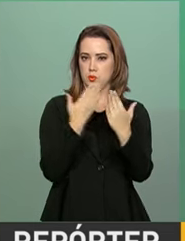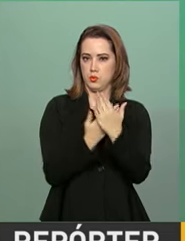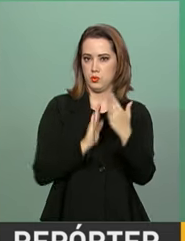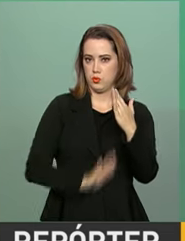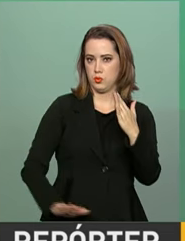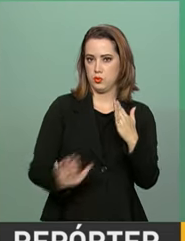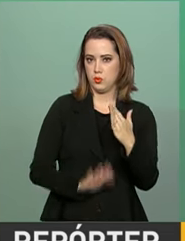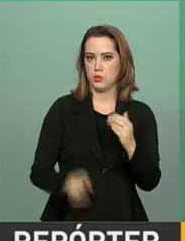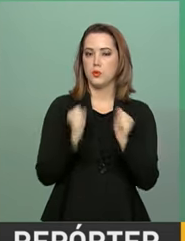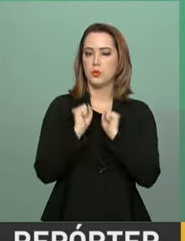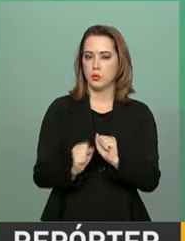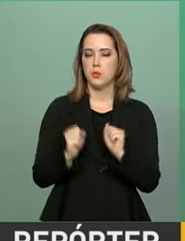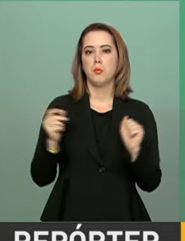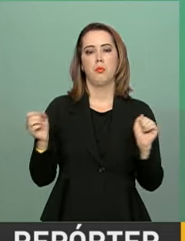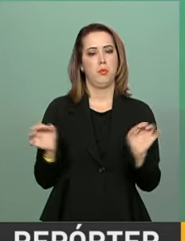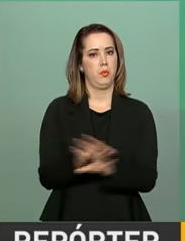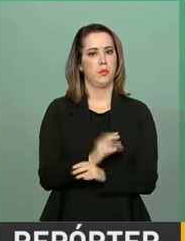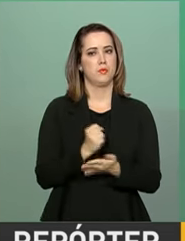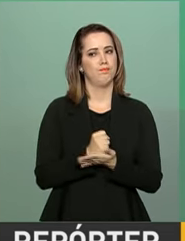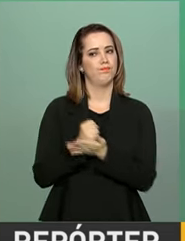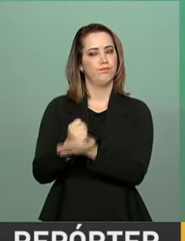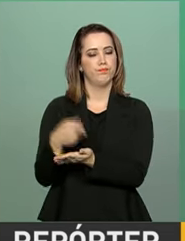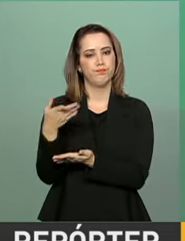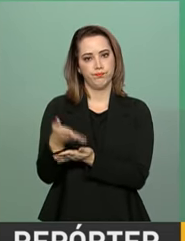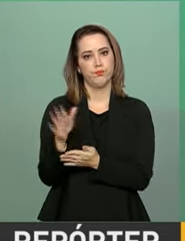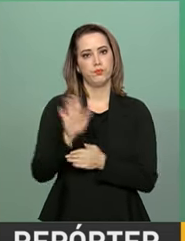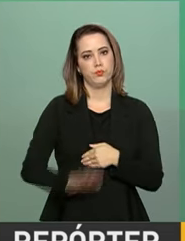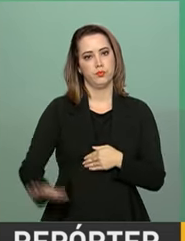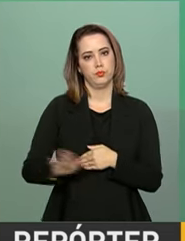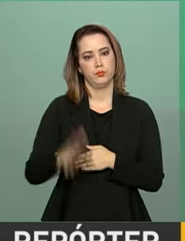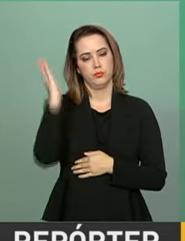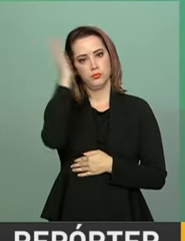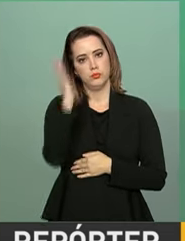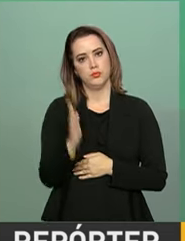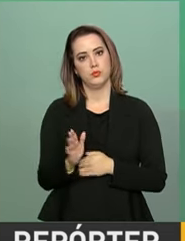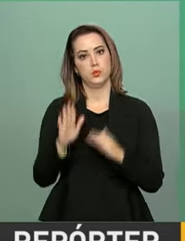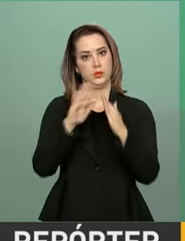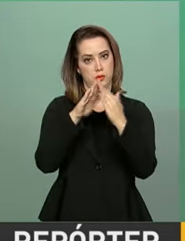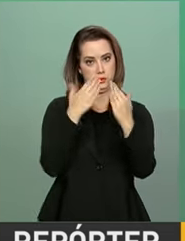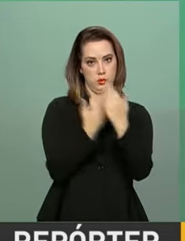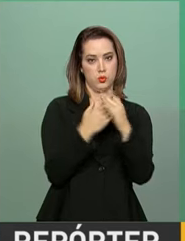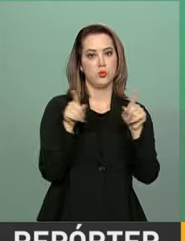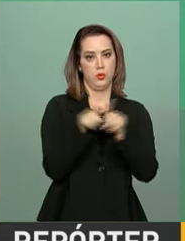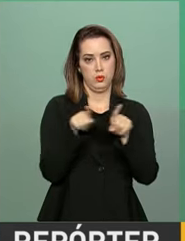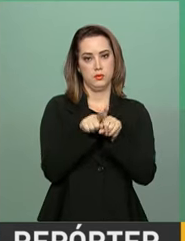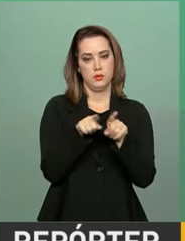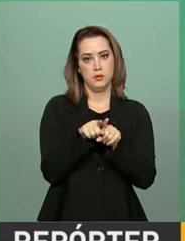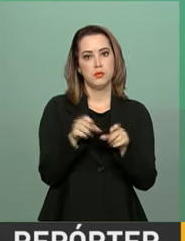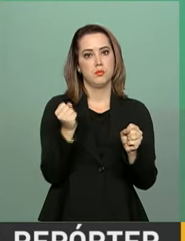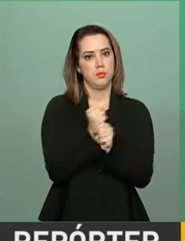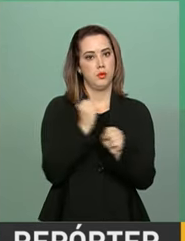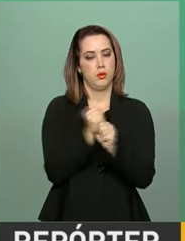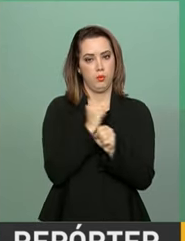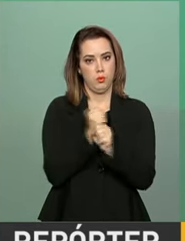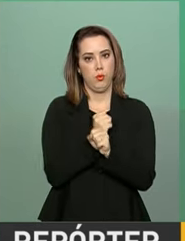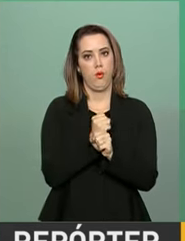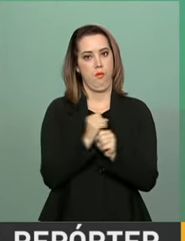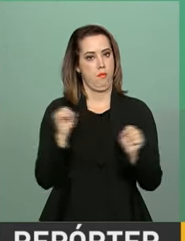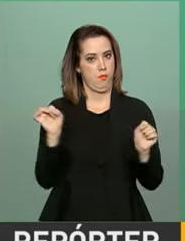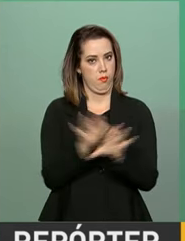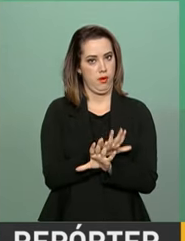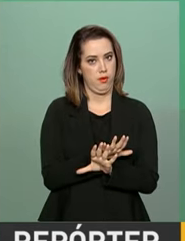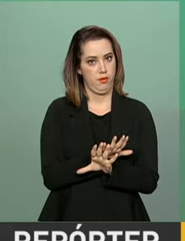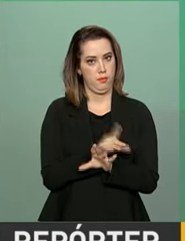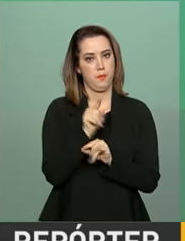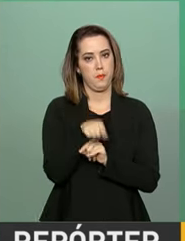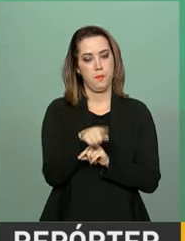ser entregues às crianças do Brasil, as escolas concluídas, atendendo a